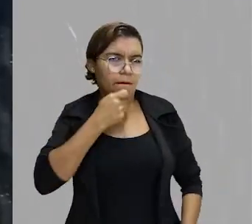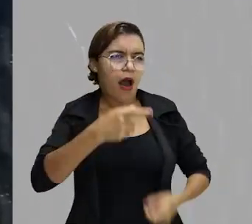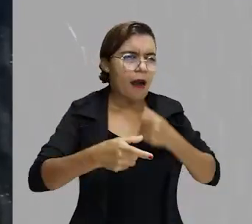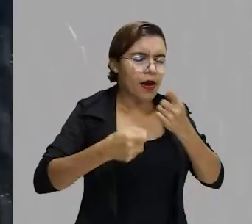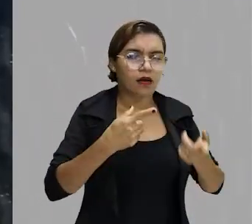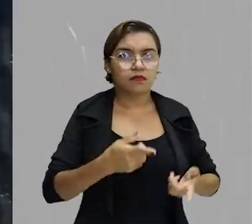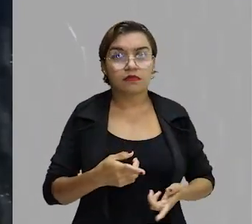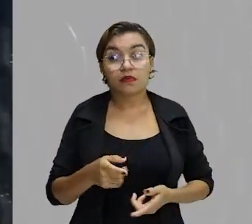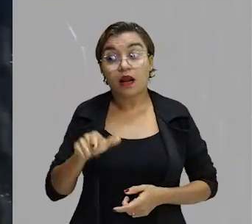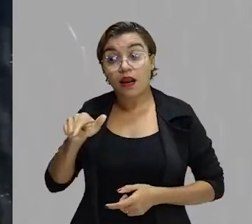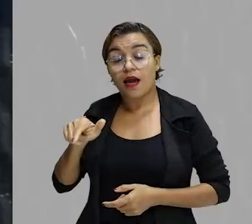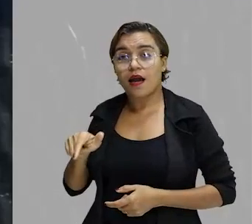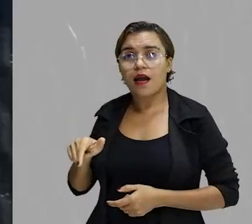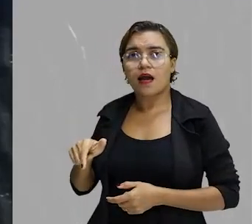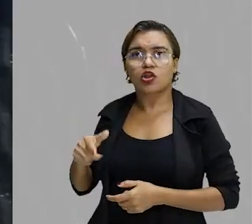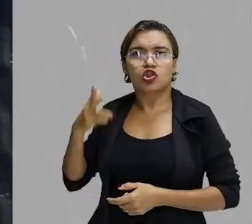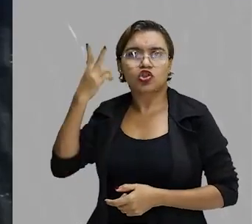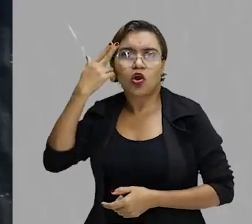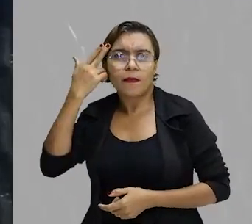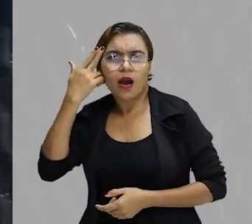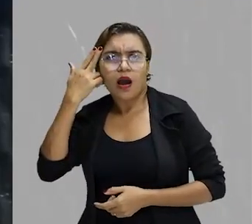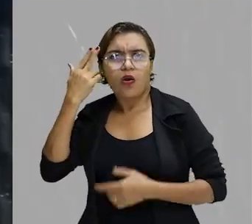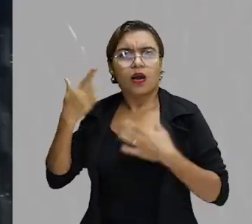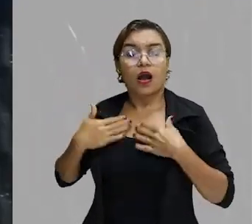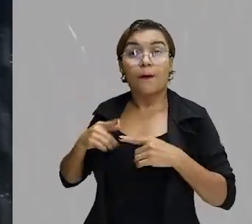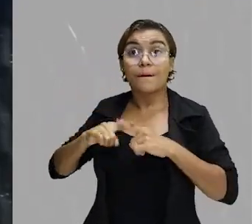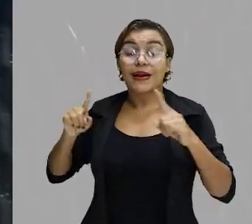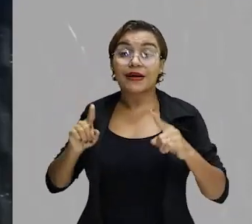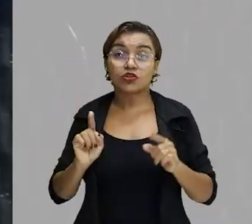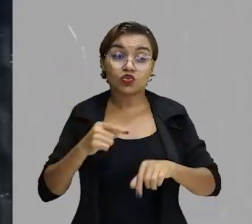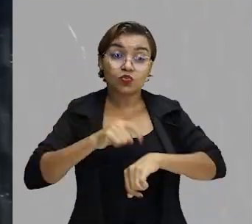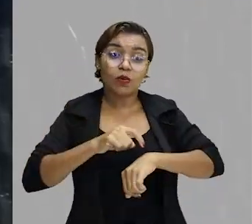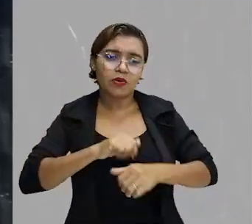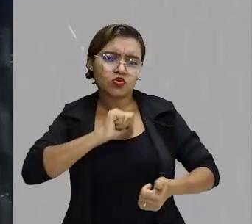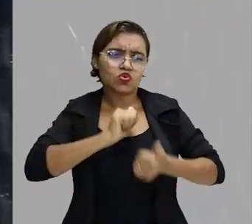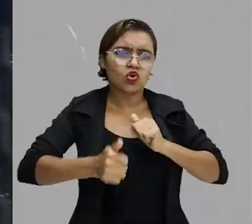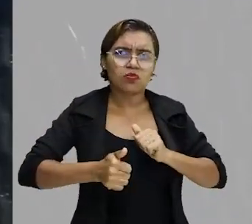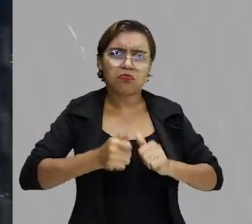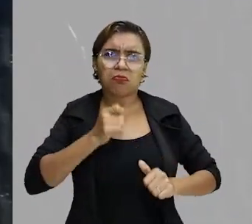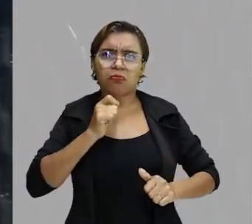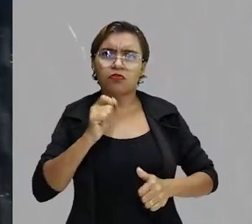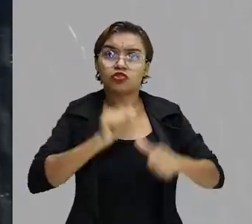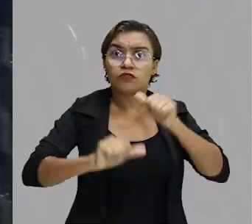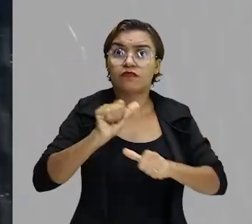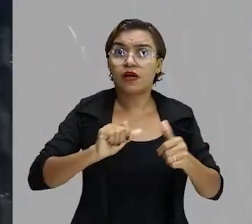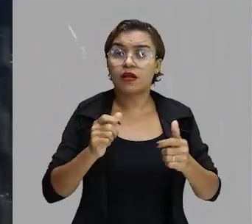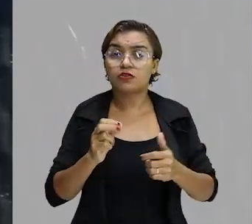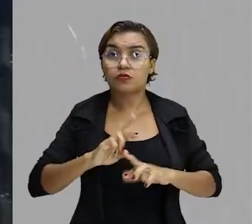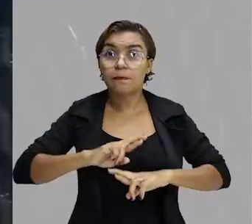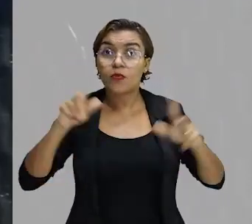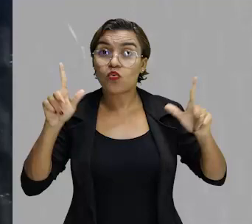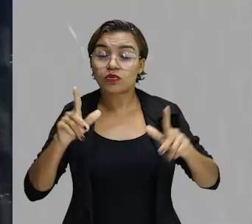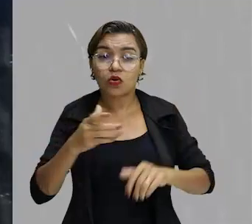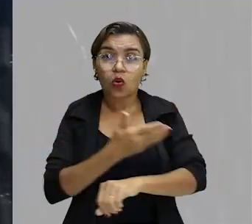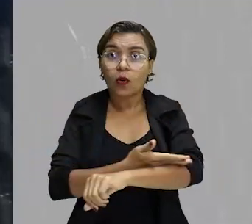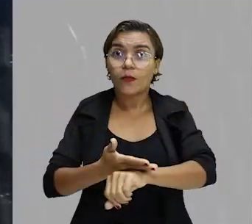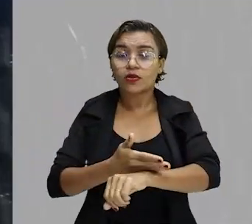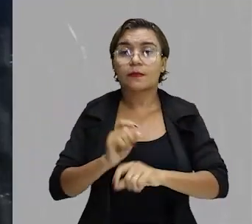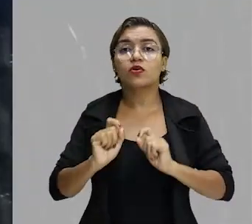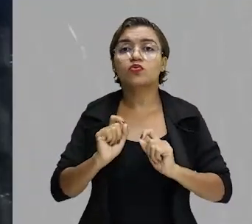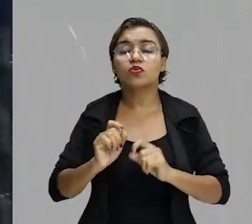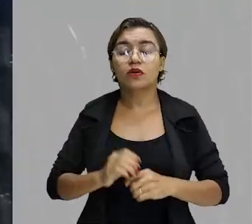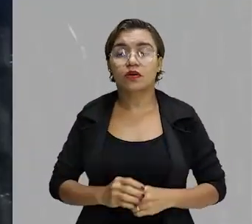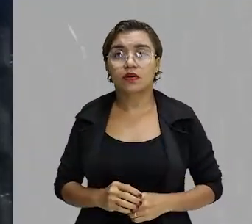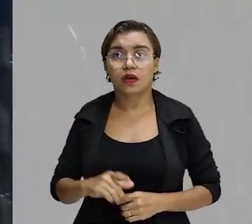ser uma pessoa calma no seu dia a dia, mas quando ele está ali no estádio com a torcida, ele vira uma outra coisa. Ele passa a ter um comportamento que, segundo